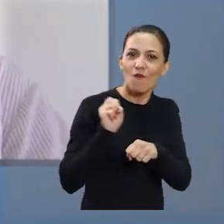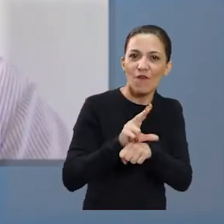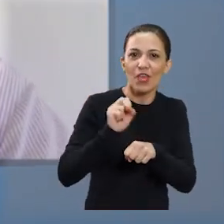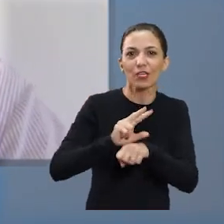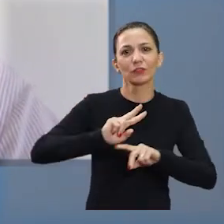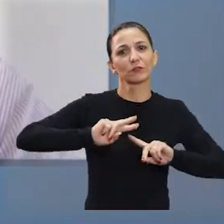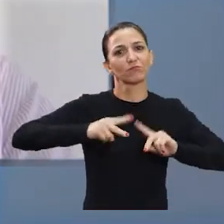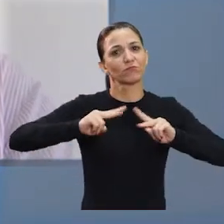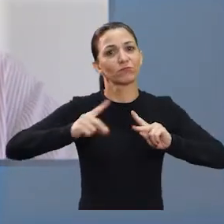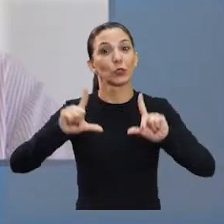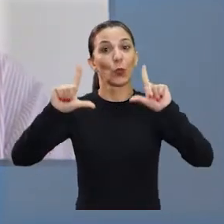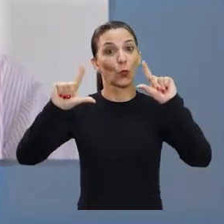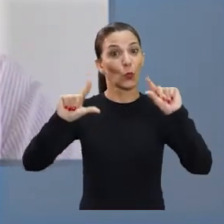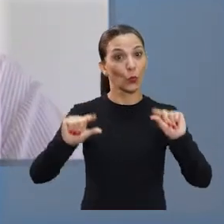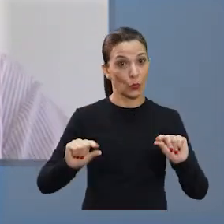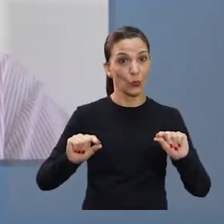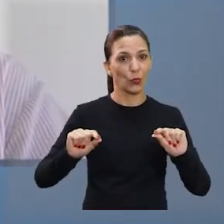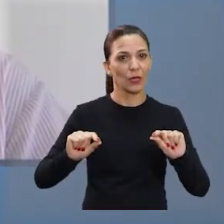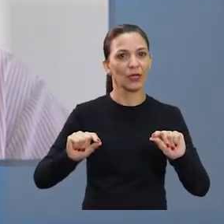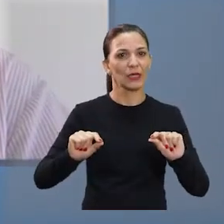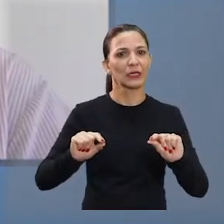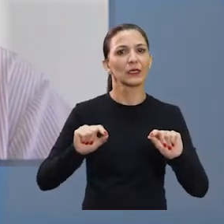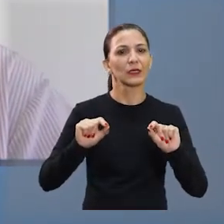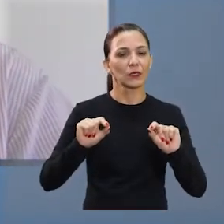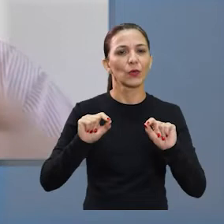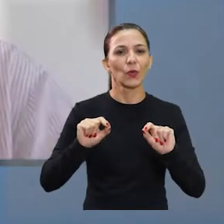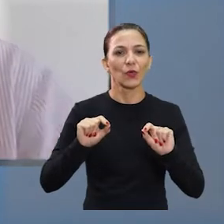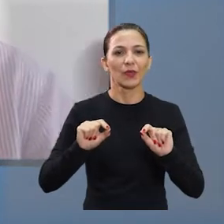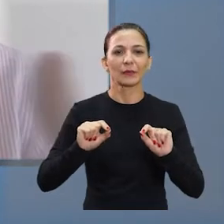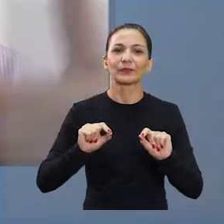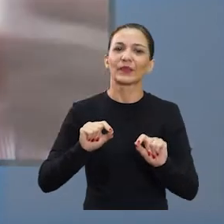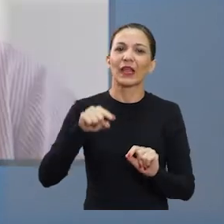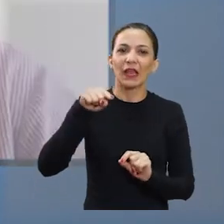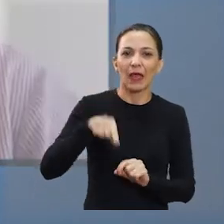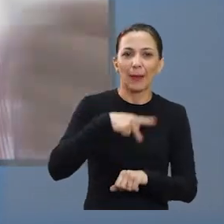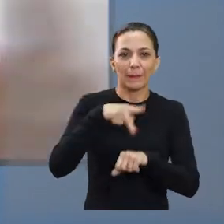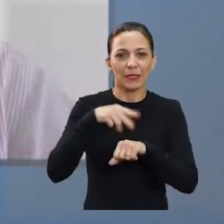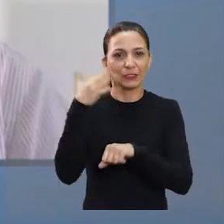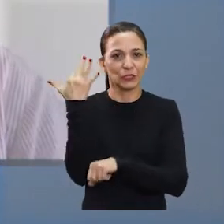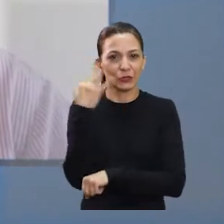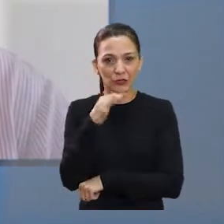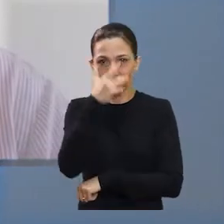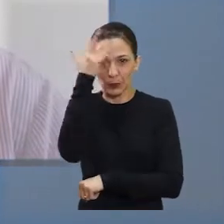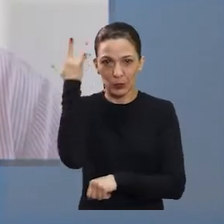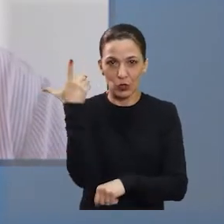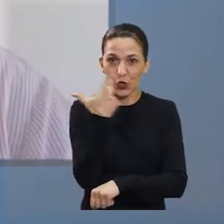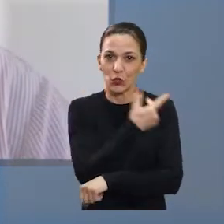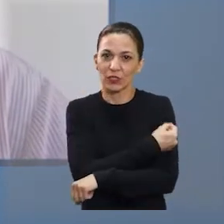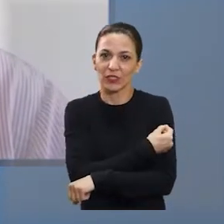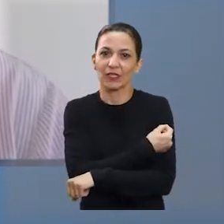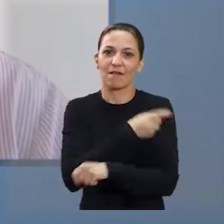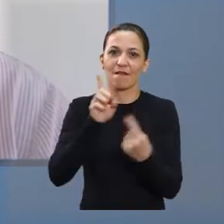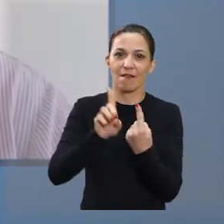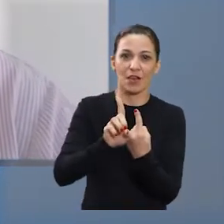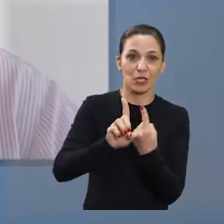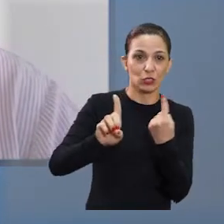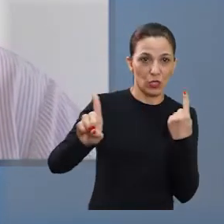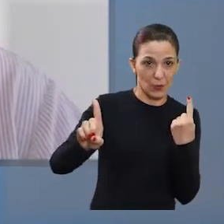que os vacinados, eles transmitem menos. Eles fazem a transmissão é menor. Tanto é que na